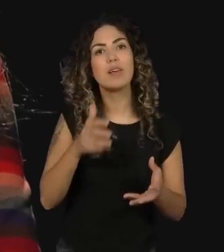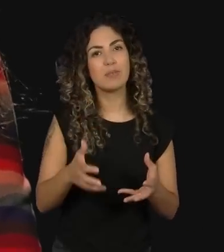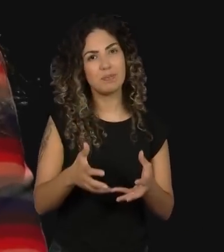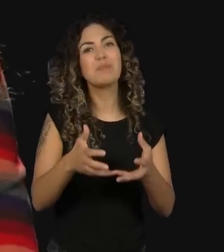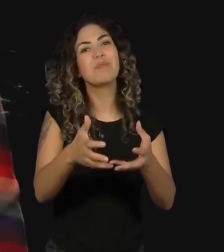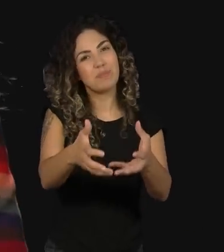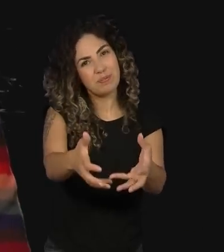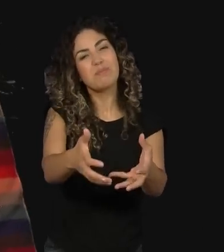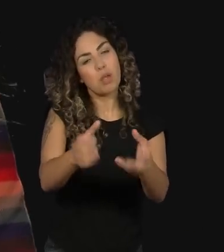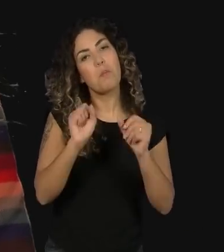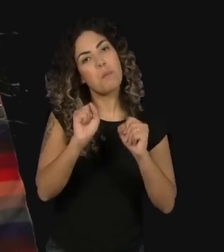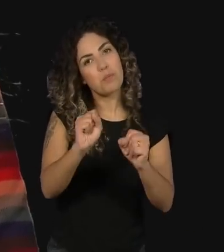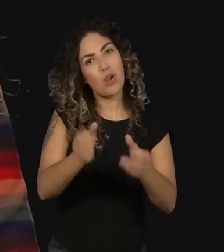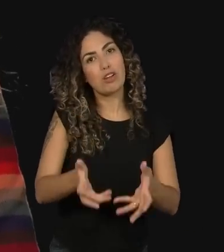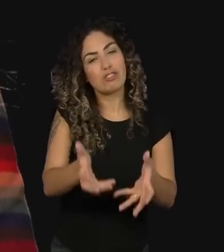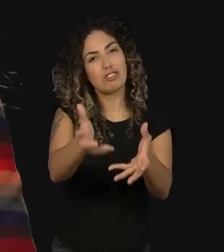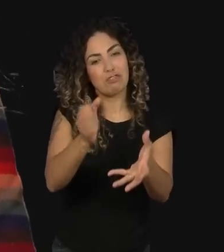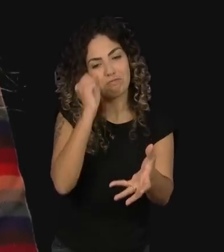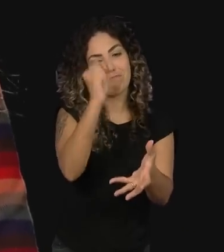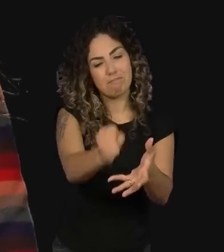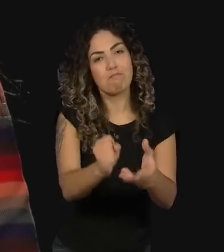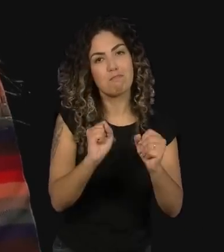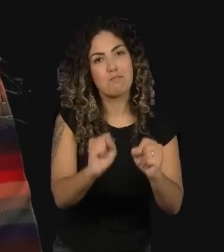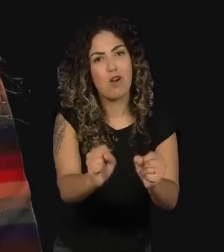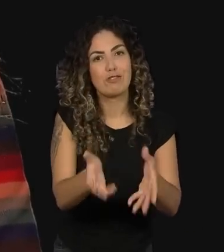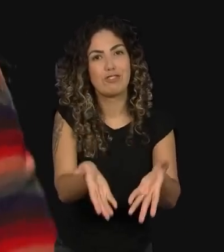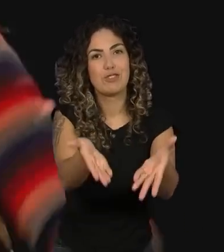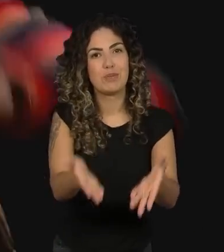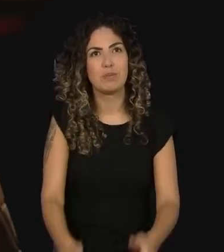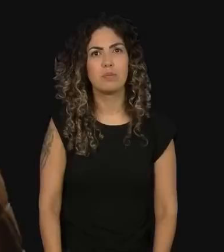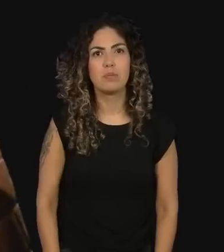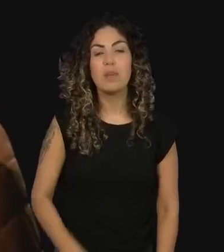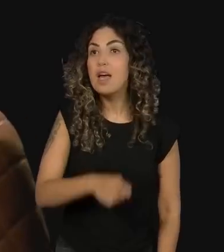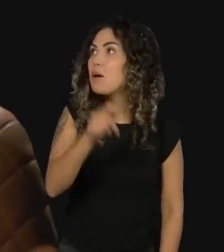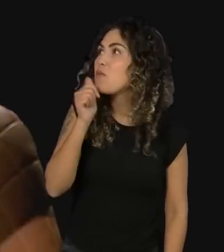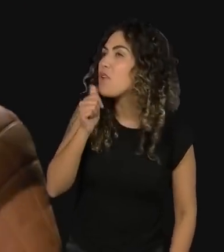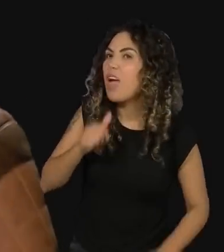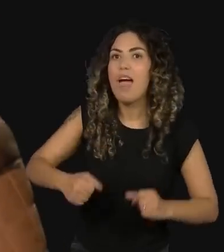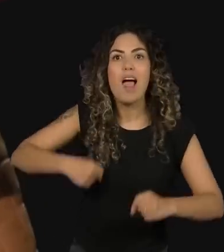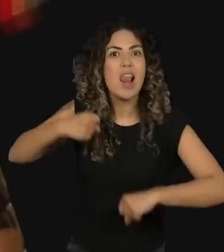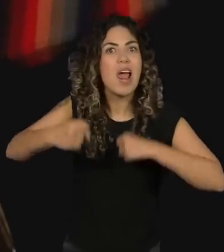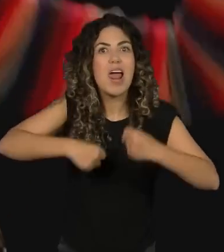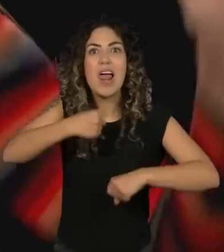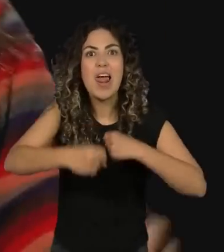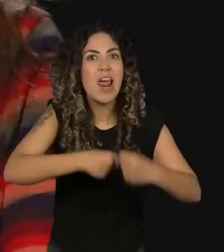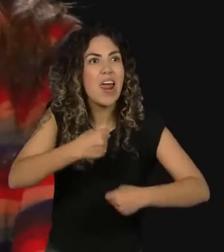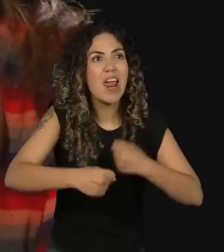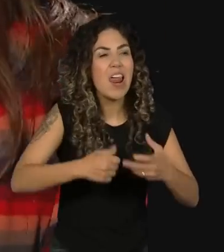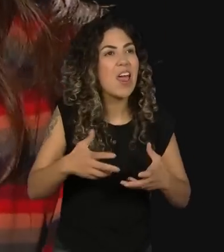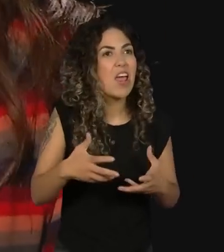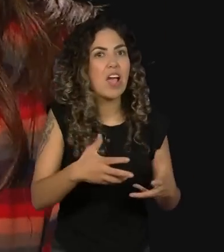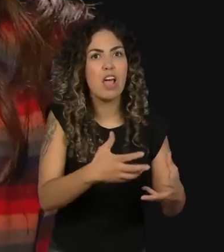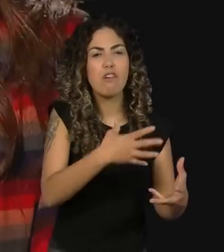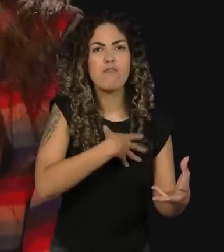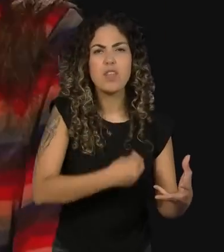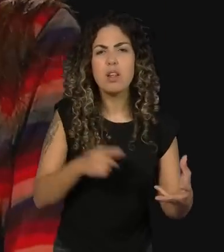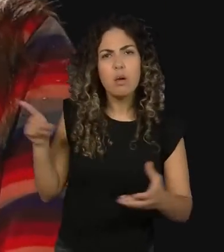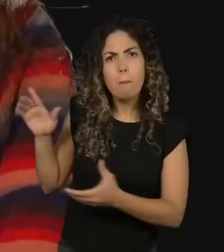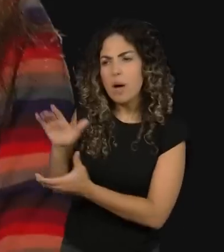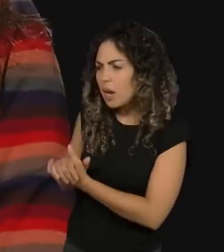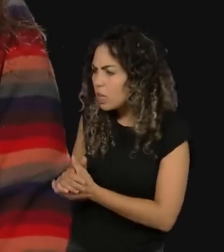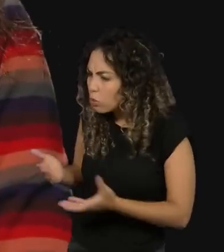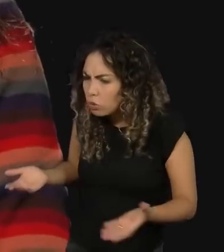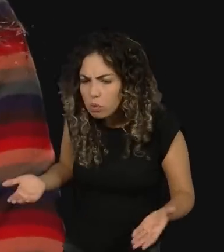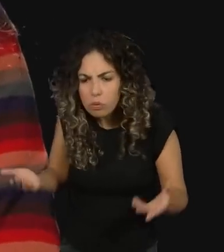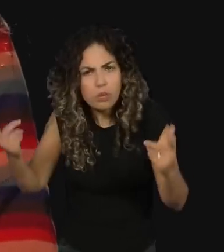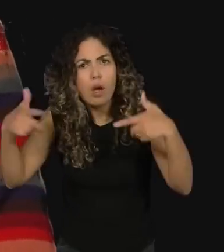sim, pode abater a galinha. A mulher correu ao encontro dos filhos e o rabino, furioso, disse: por